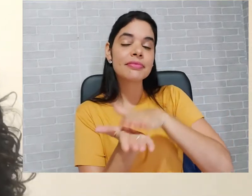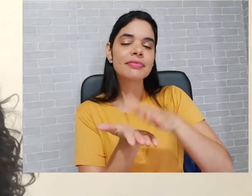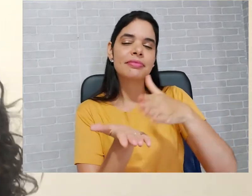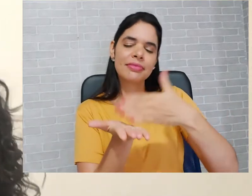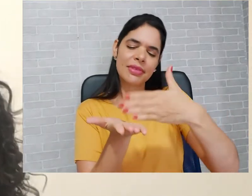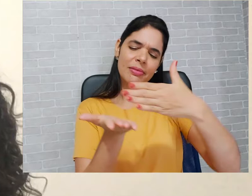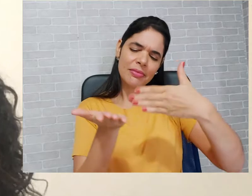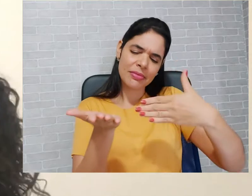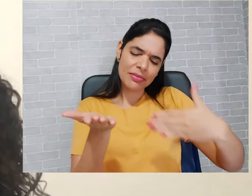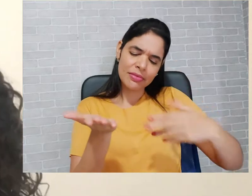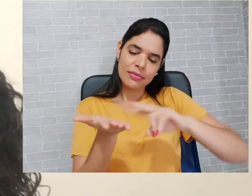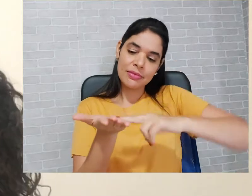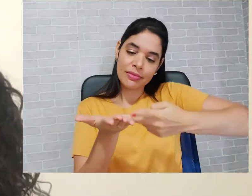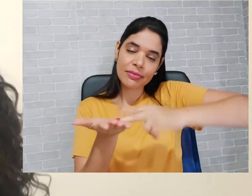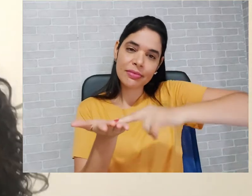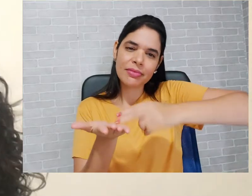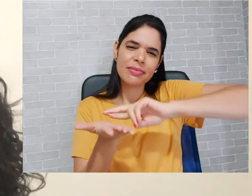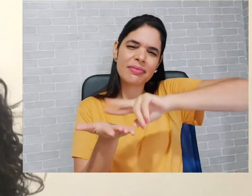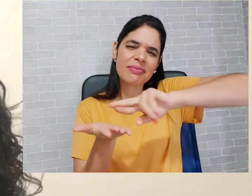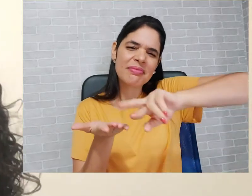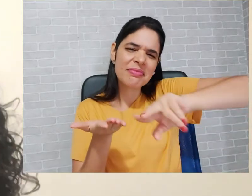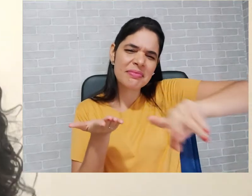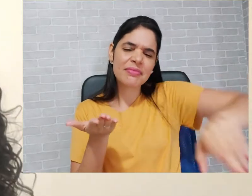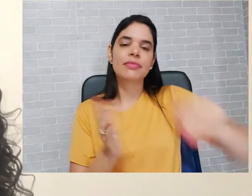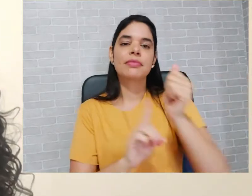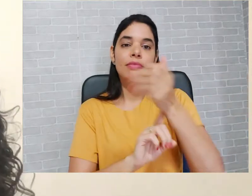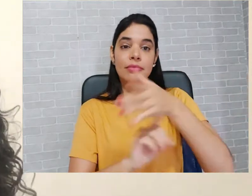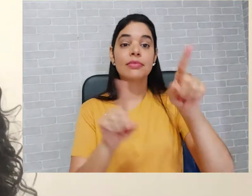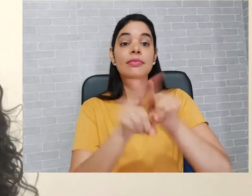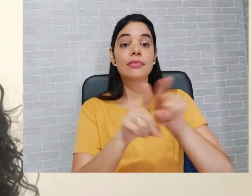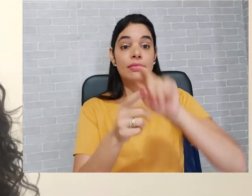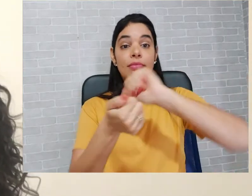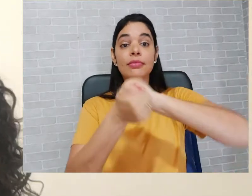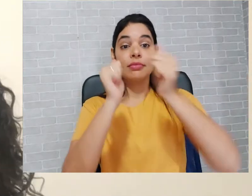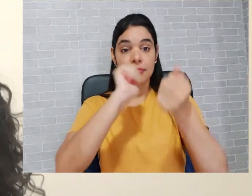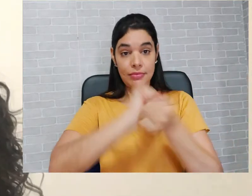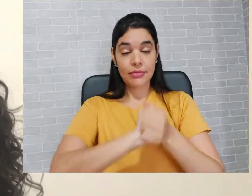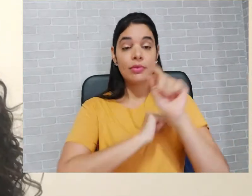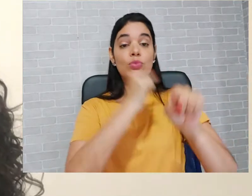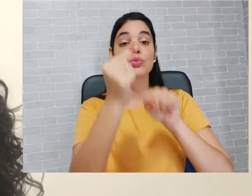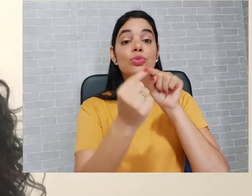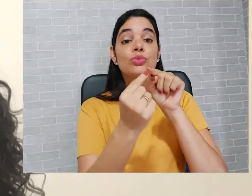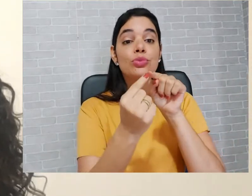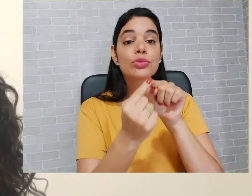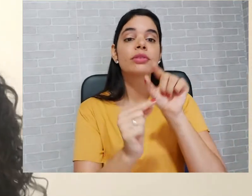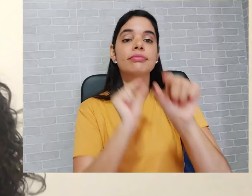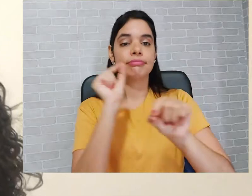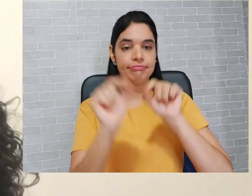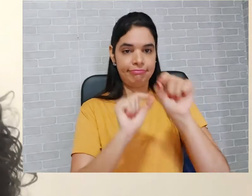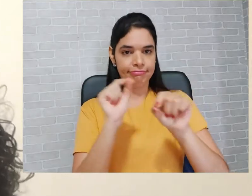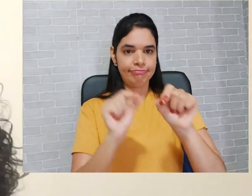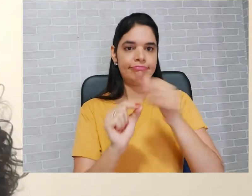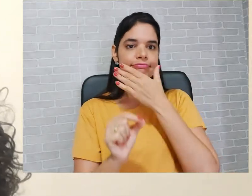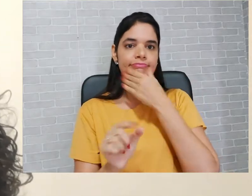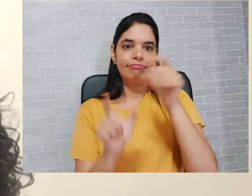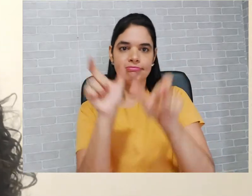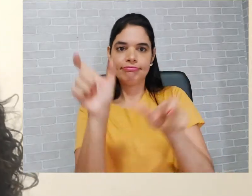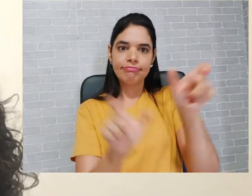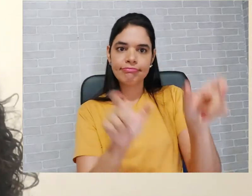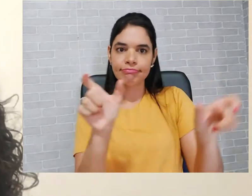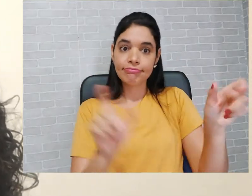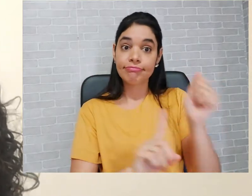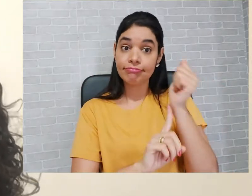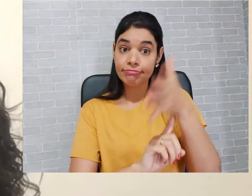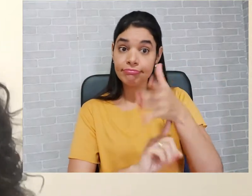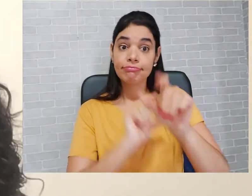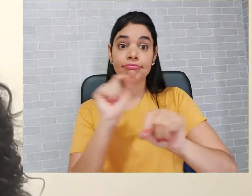reúne ali várias fábulas traduzidas de La Fontaine e adaptadas, né? O objetivo desses fabulistas